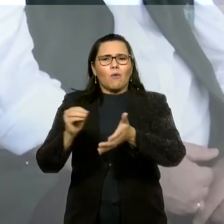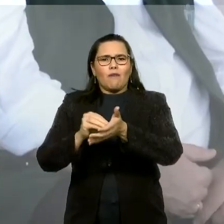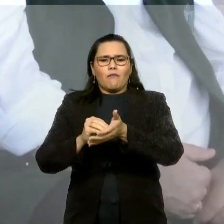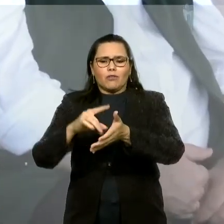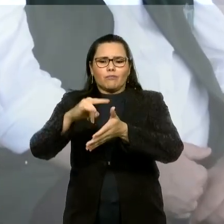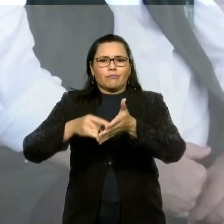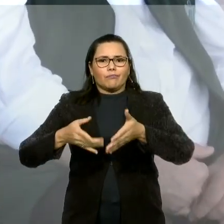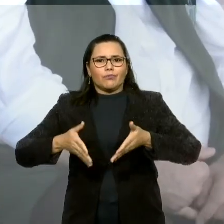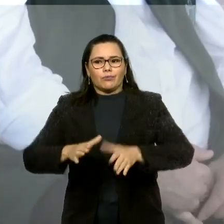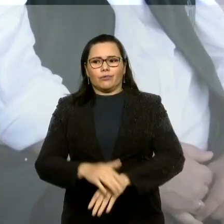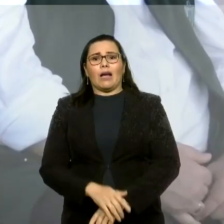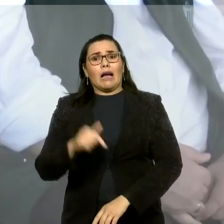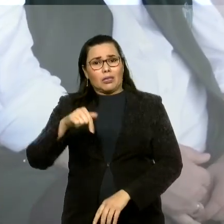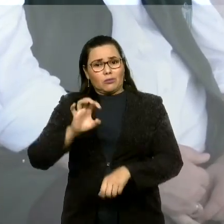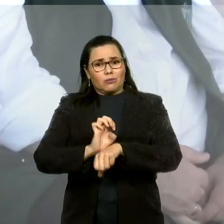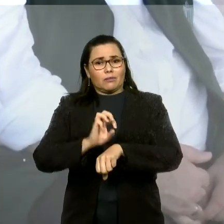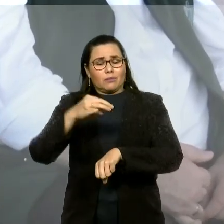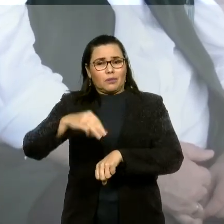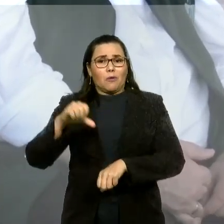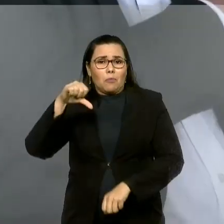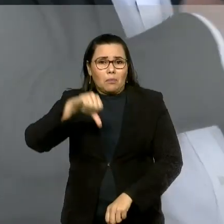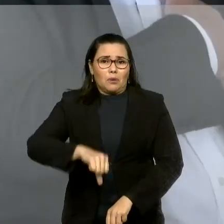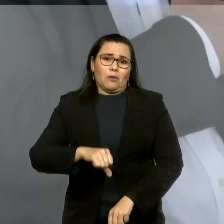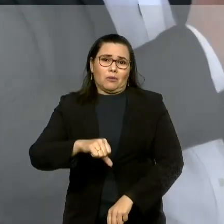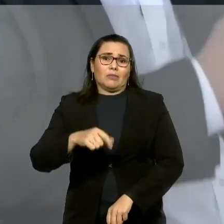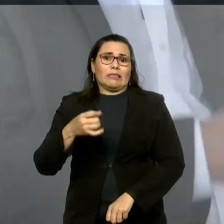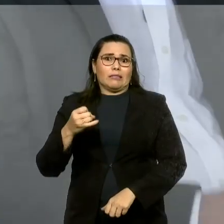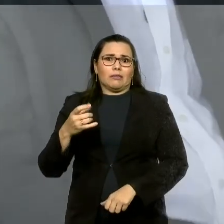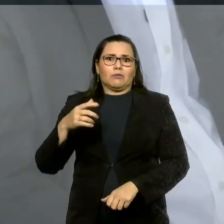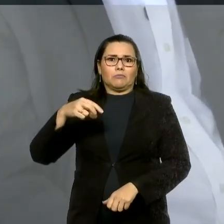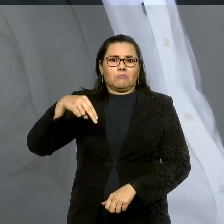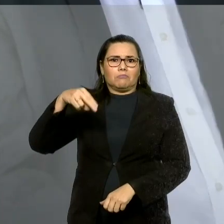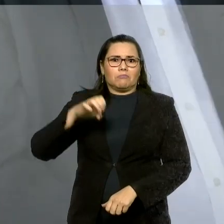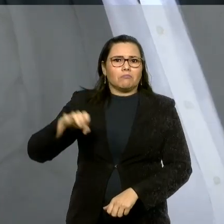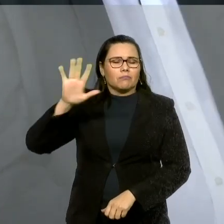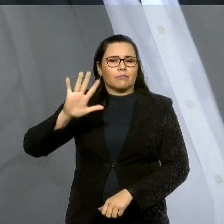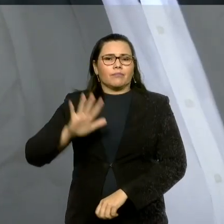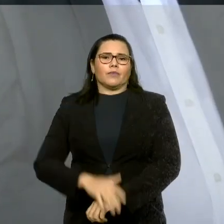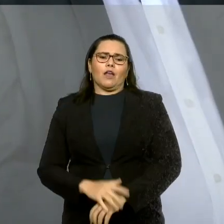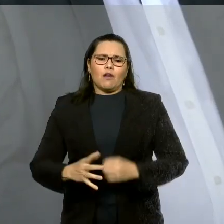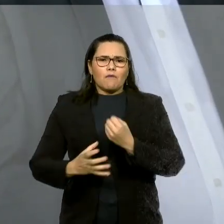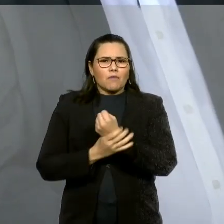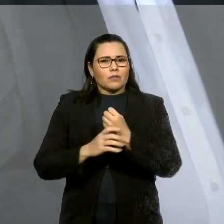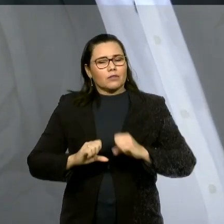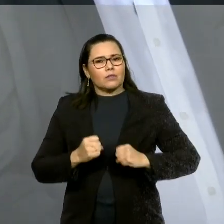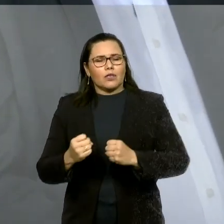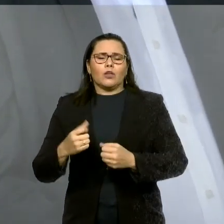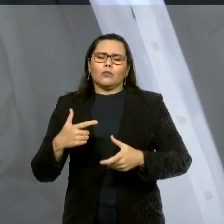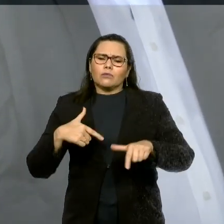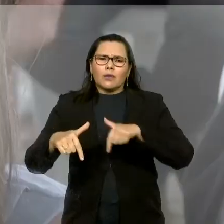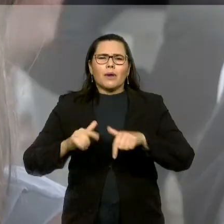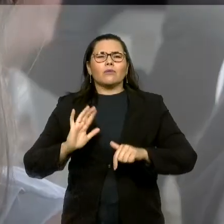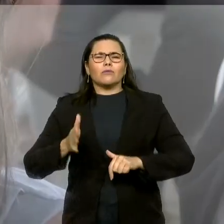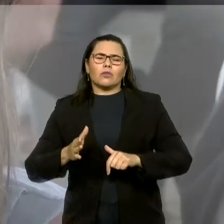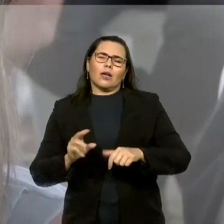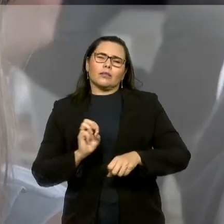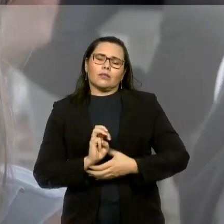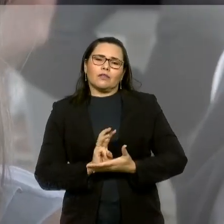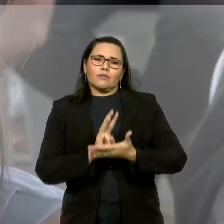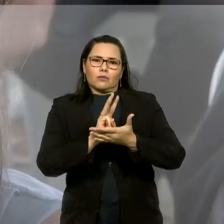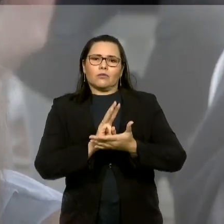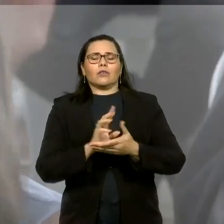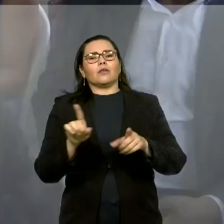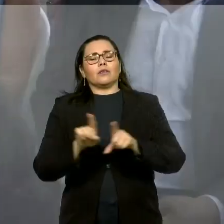com maior índice de subregistro da região Nordeste fortalecendo assim as ações já desenvolvidas pela Defensoria Pública estadual e pela